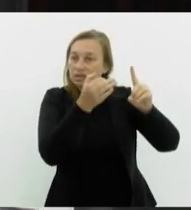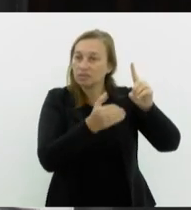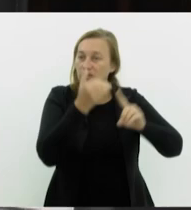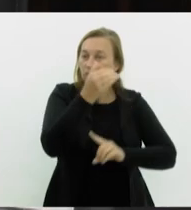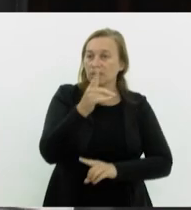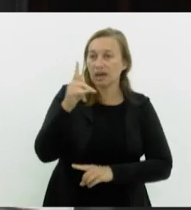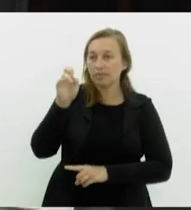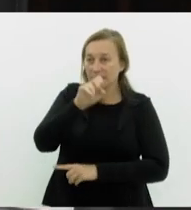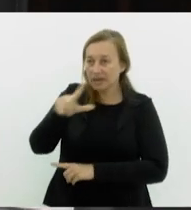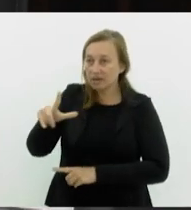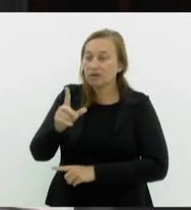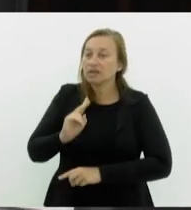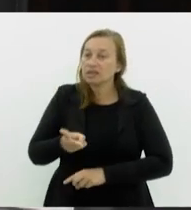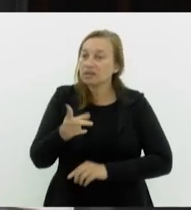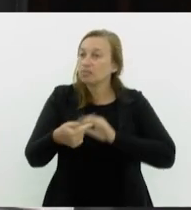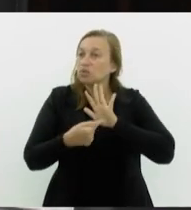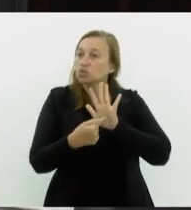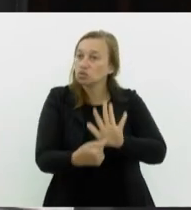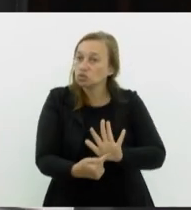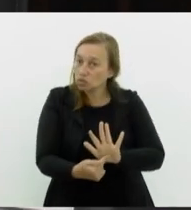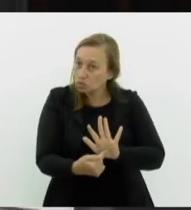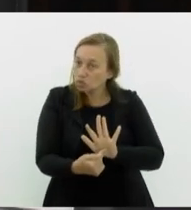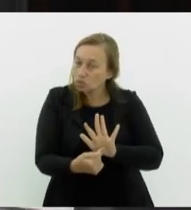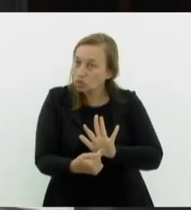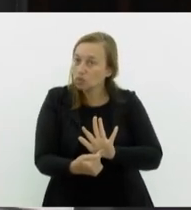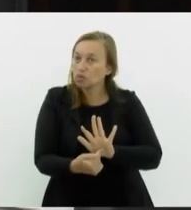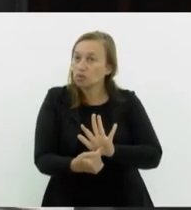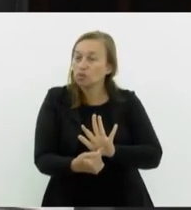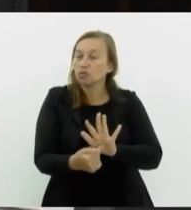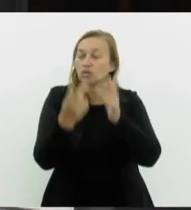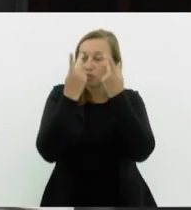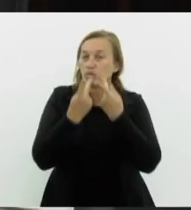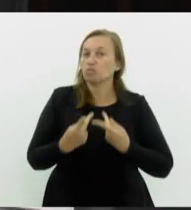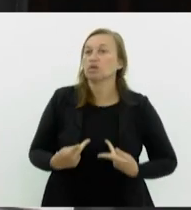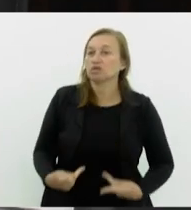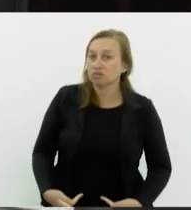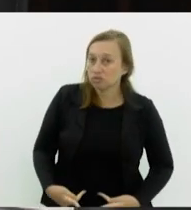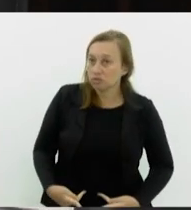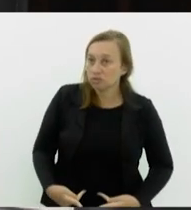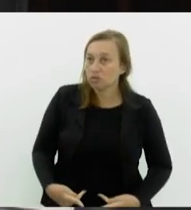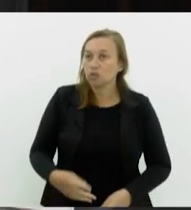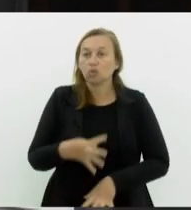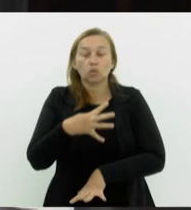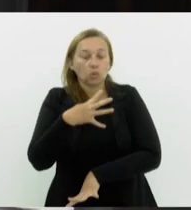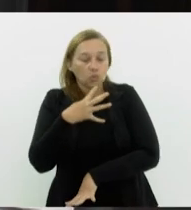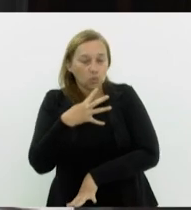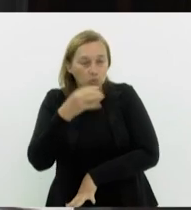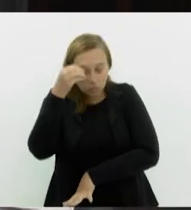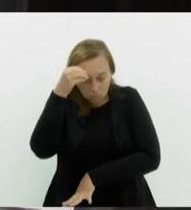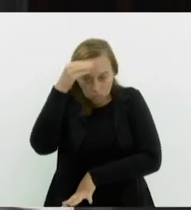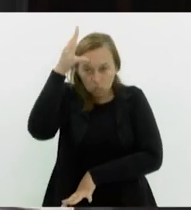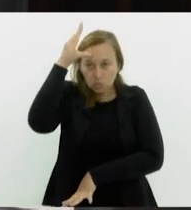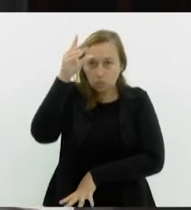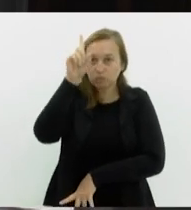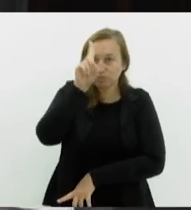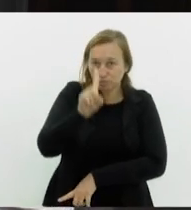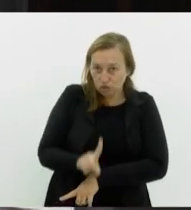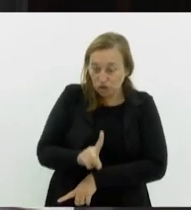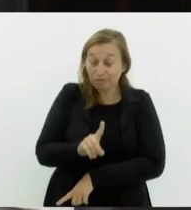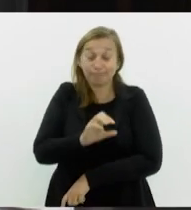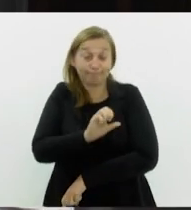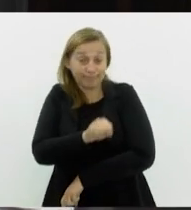Zéfiro sempre se mostrou muito humano, além de conhecedor do direito. Não